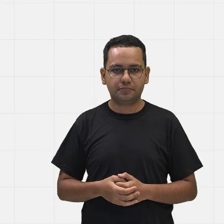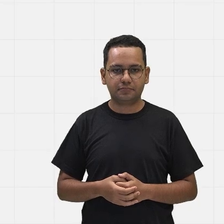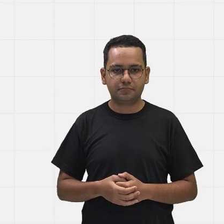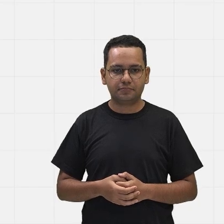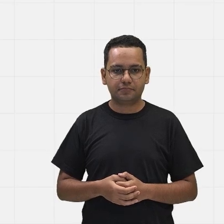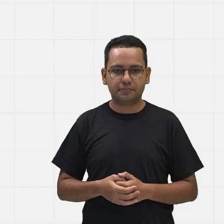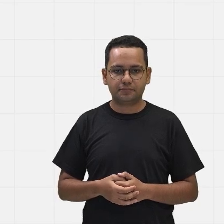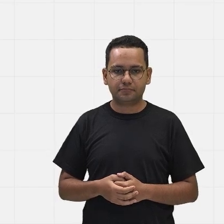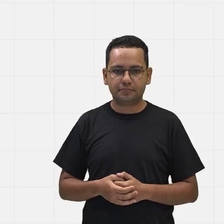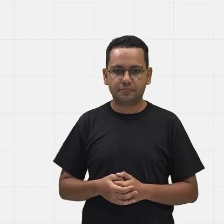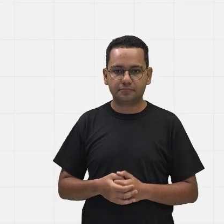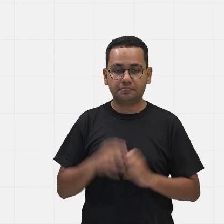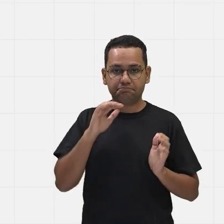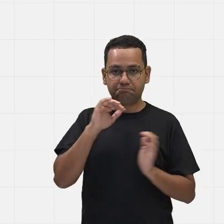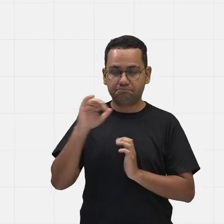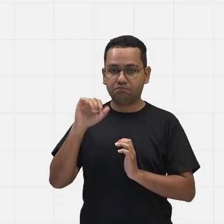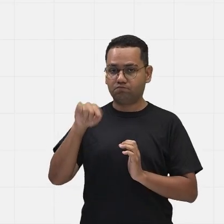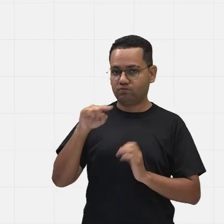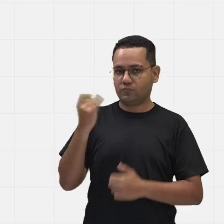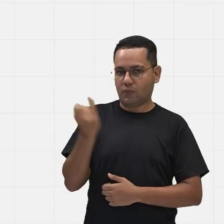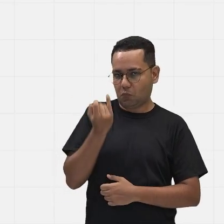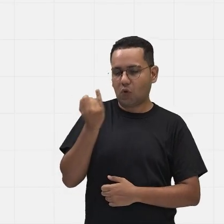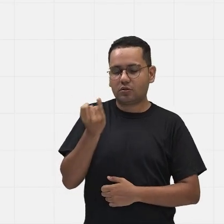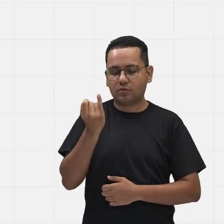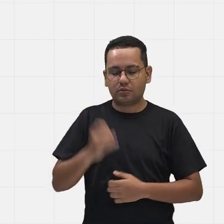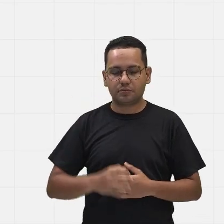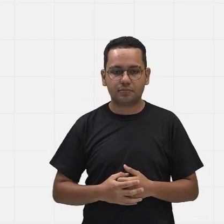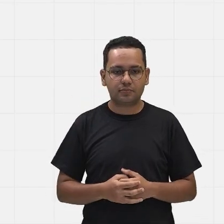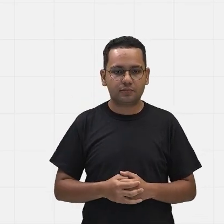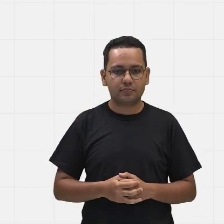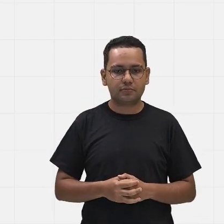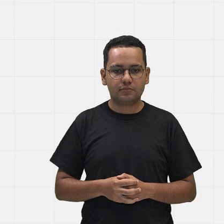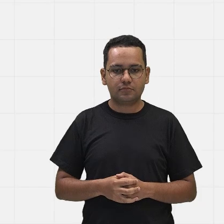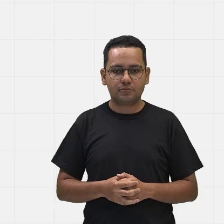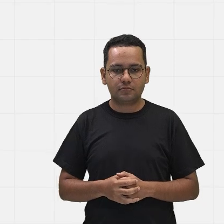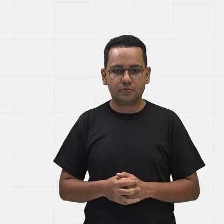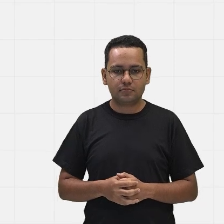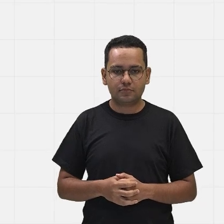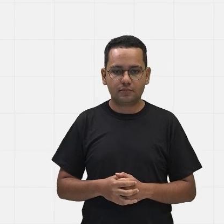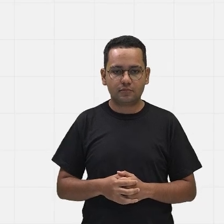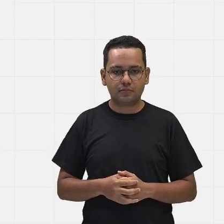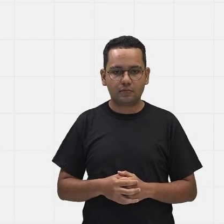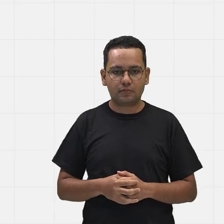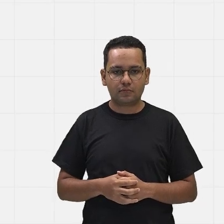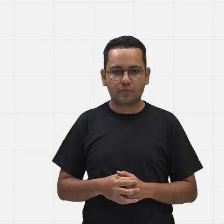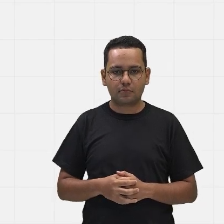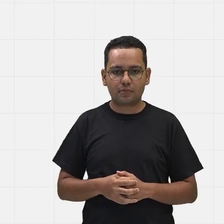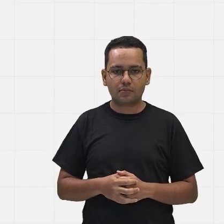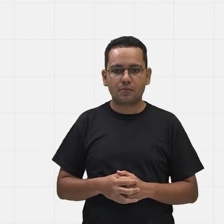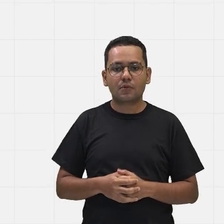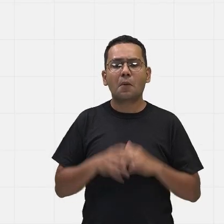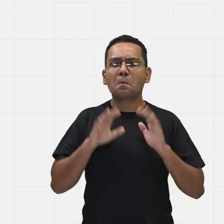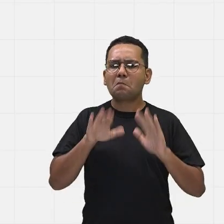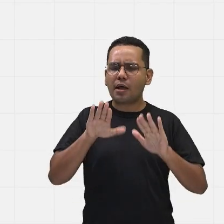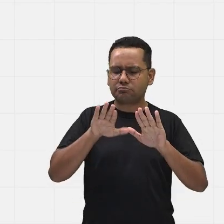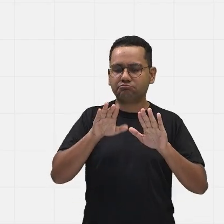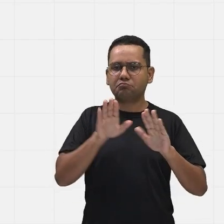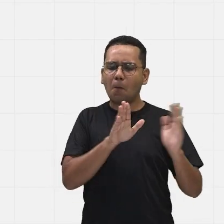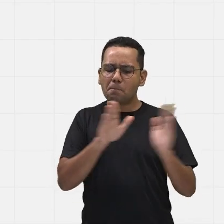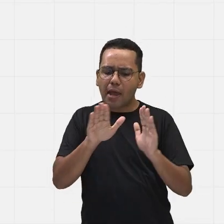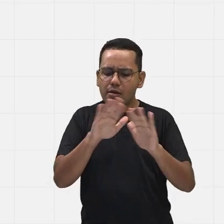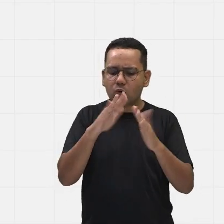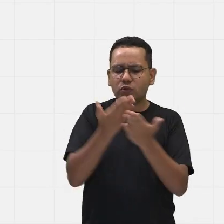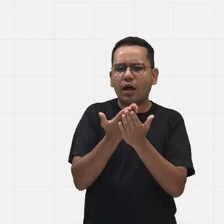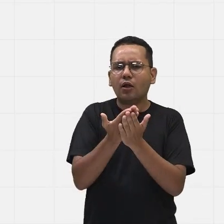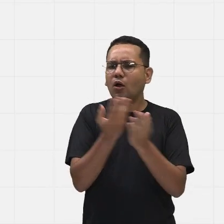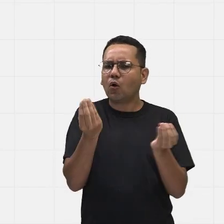Tem uma coisa muito importante também, né? Procedimentos para serem feitos antes do início da aula. O